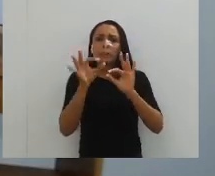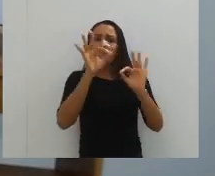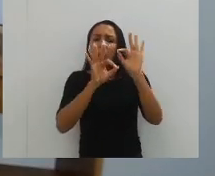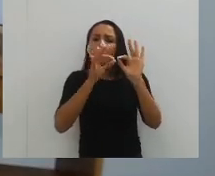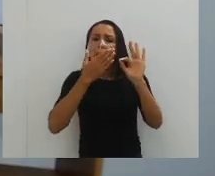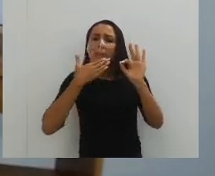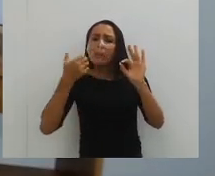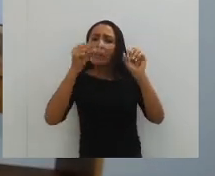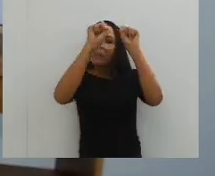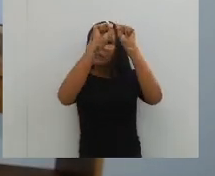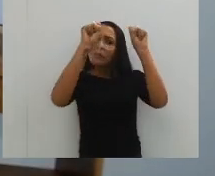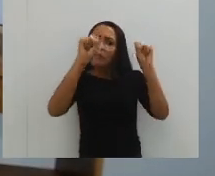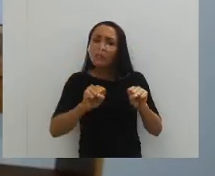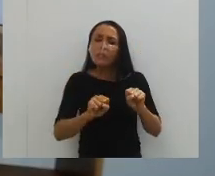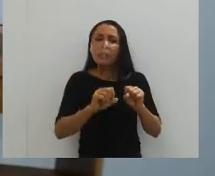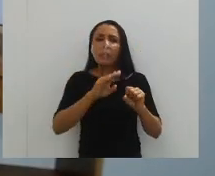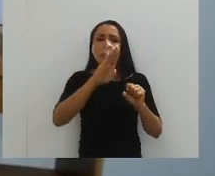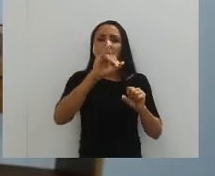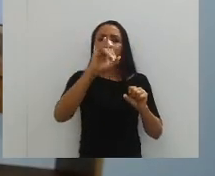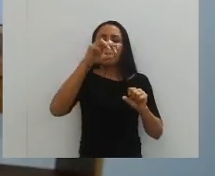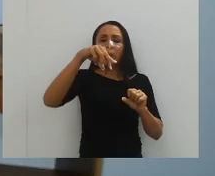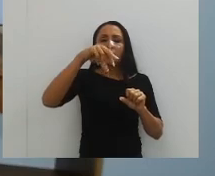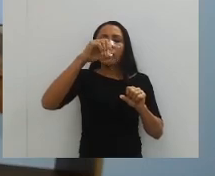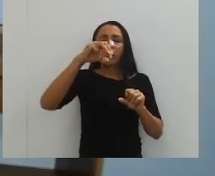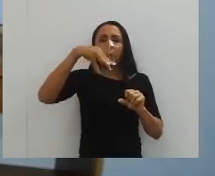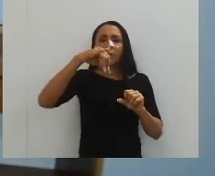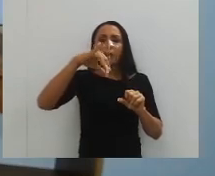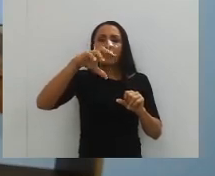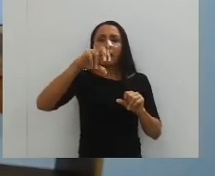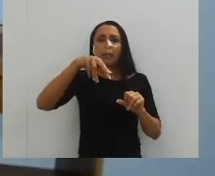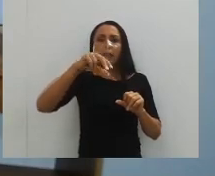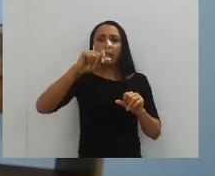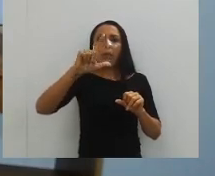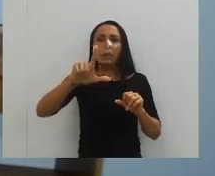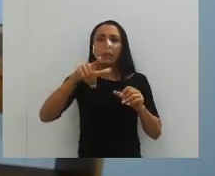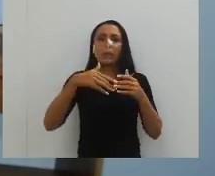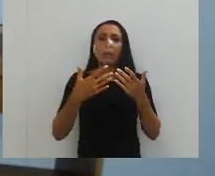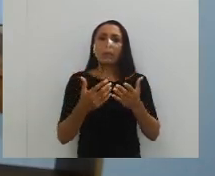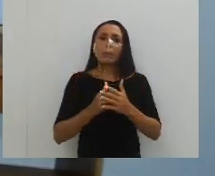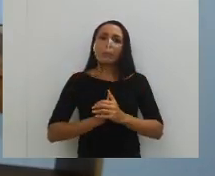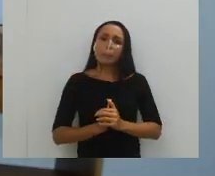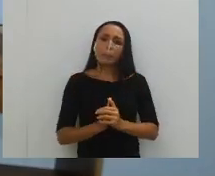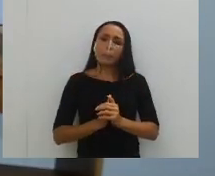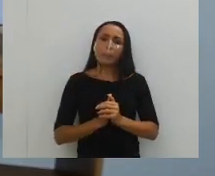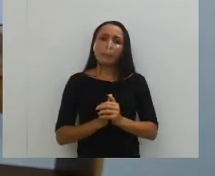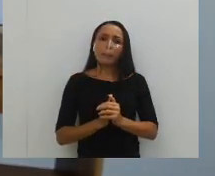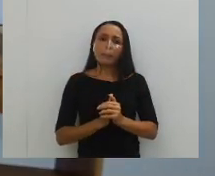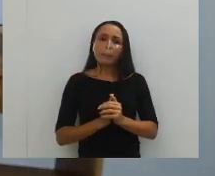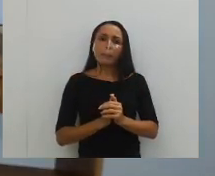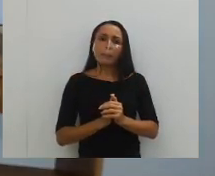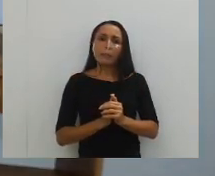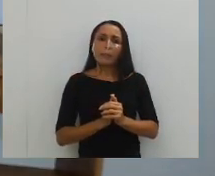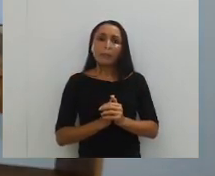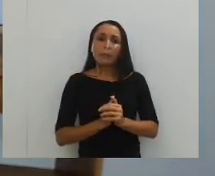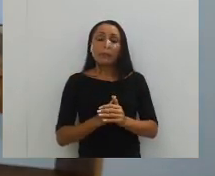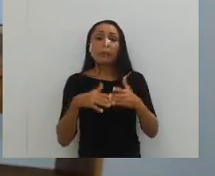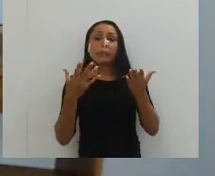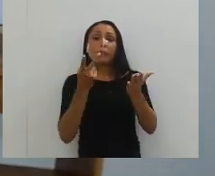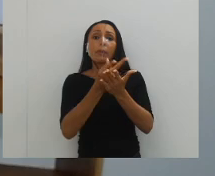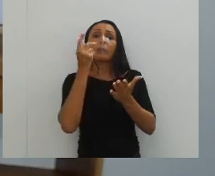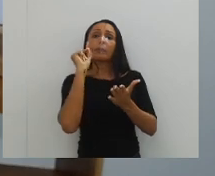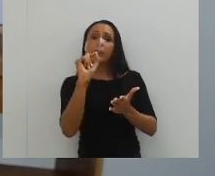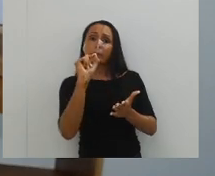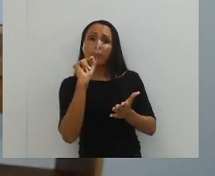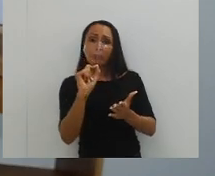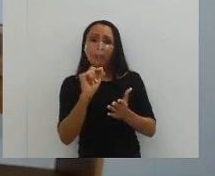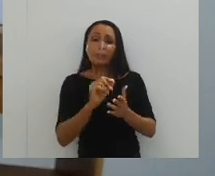aperfeiçoar o sistema binominal. Vou dizer de novo, viu? Olha para cá. Aperfeiçoar o sistema binominal. Aí o que é que vai acontecer?